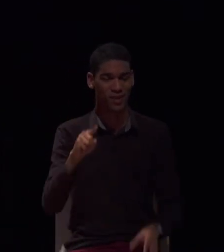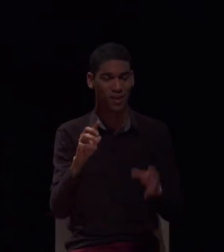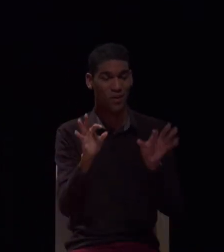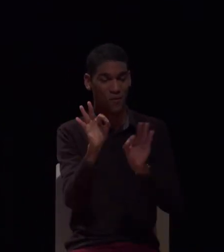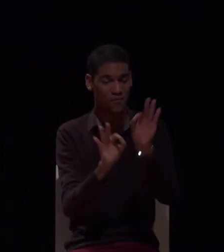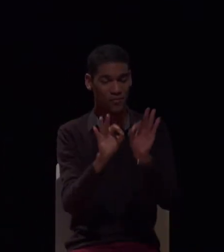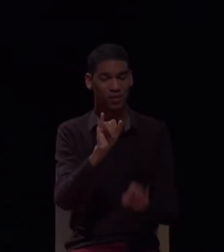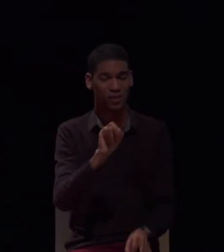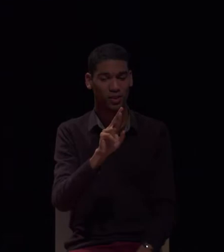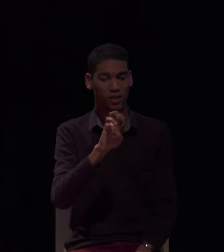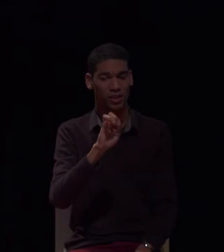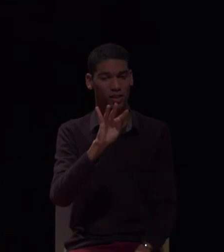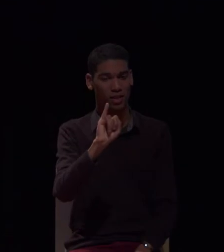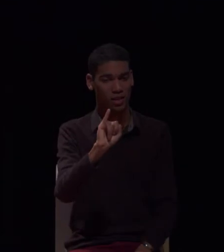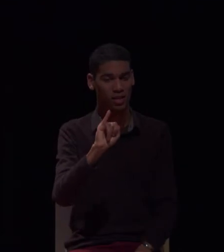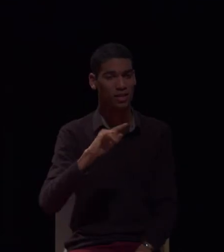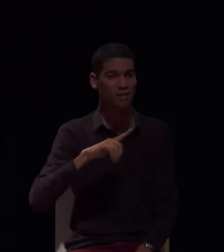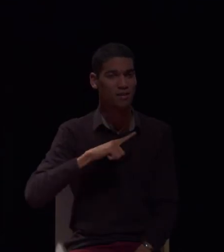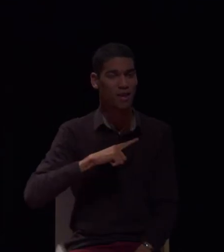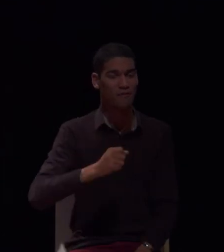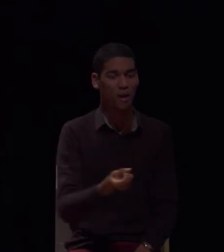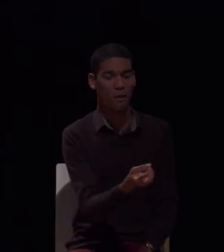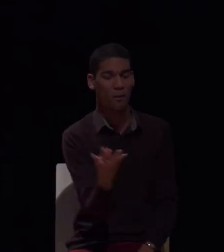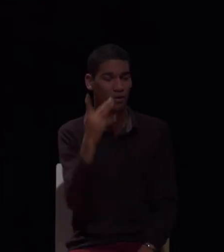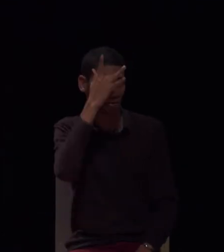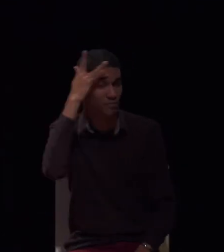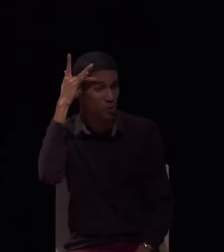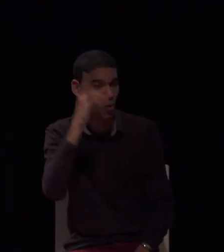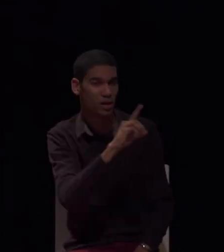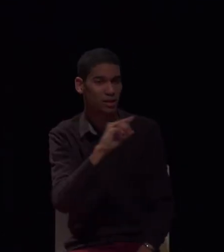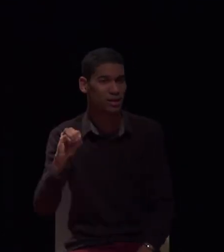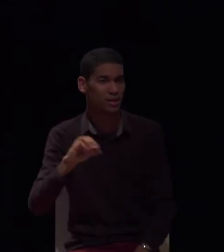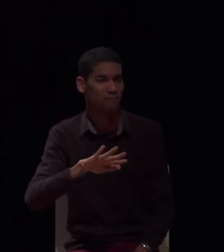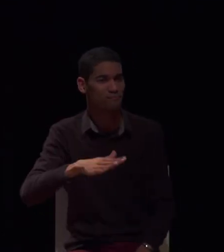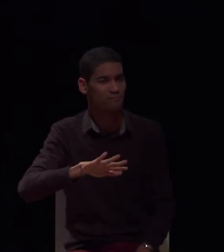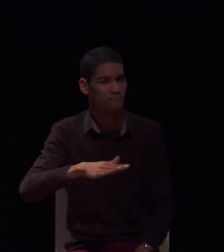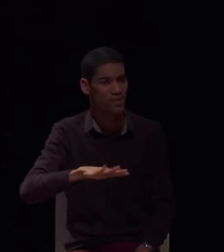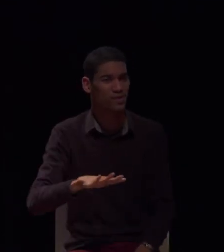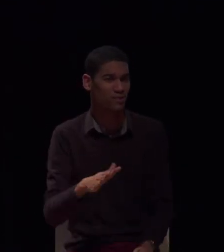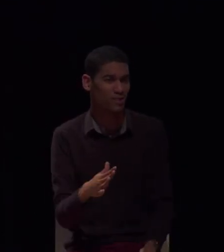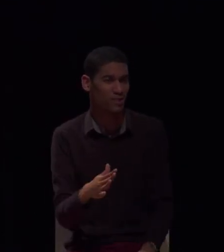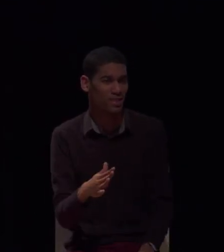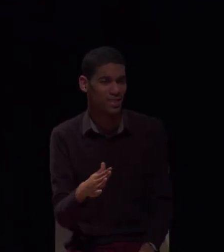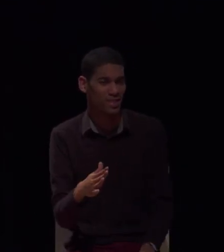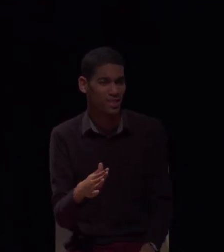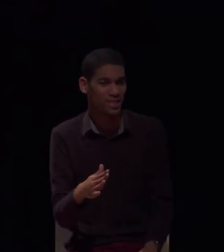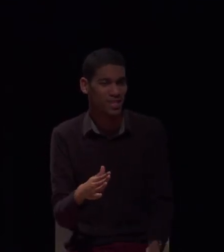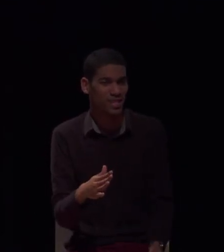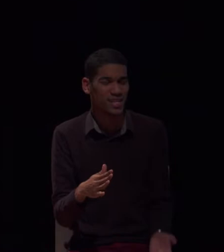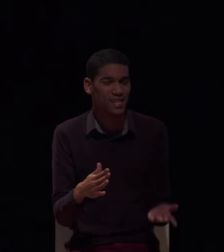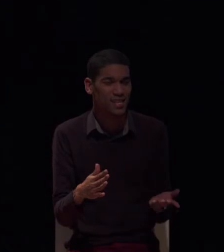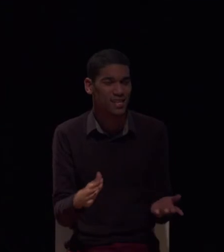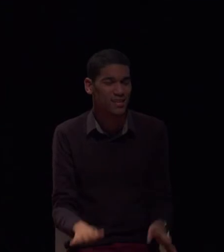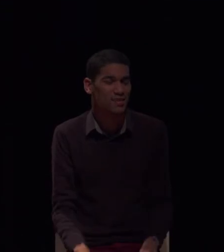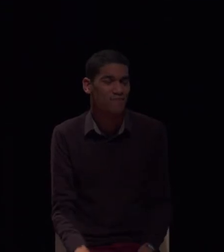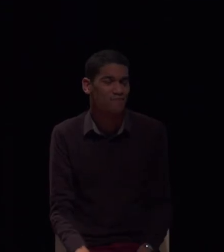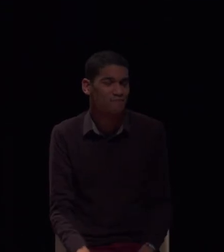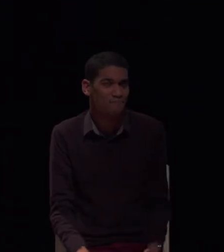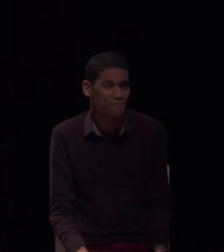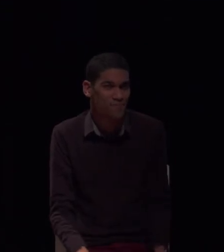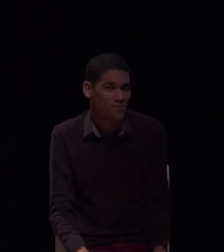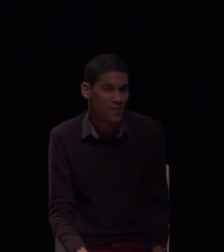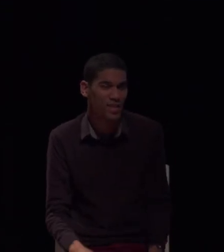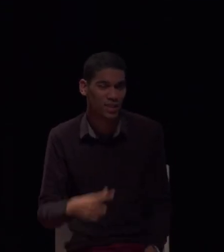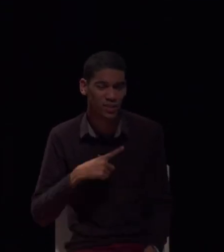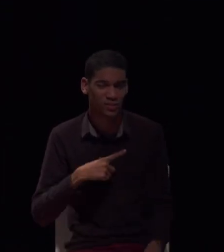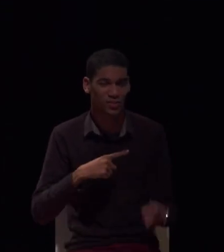100 participantes nessas duas edições ea gente trabalhava com esse com esse é com